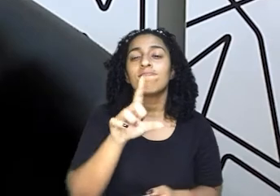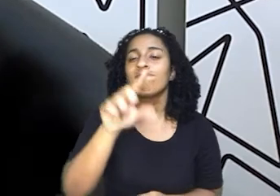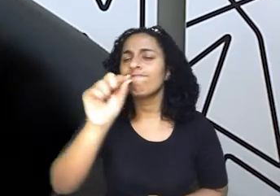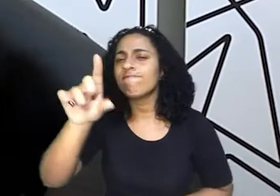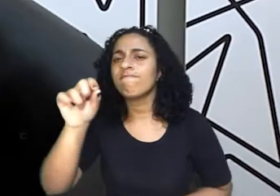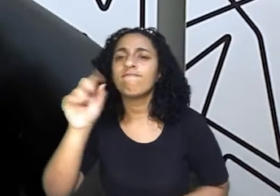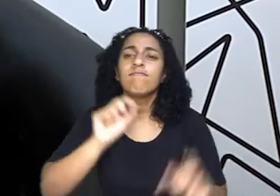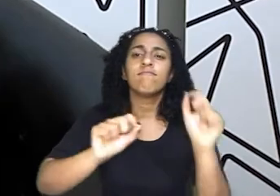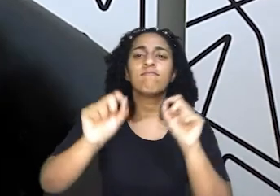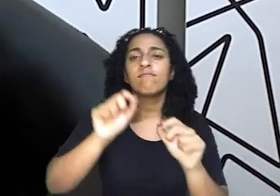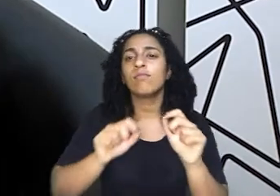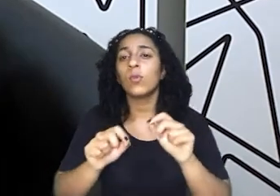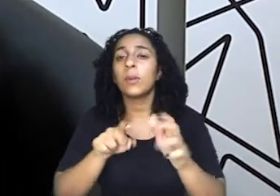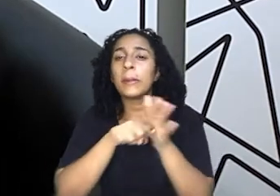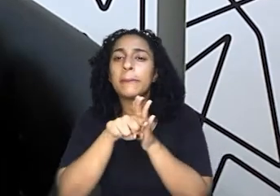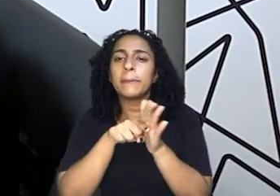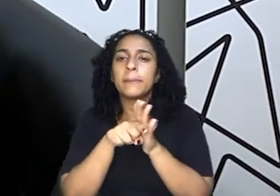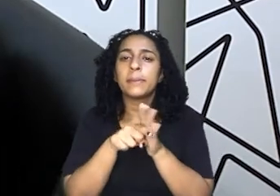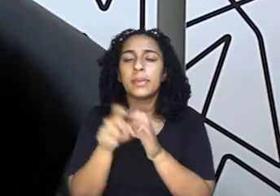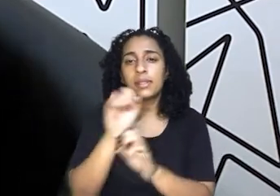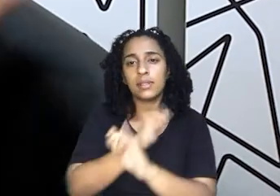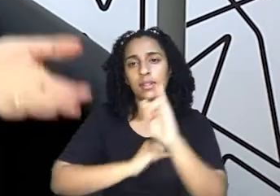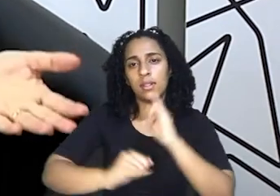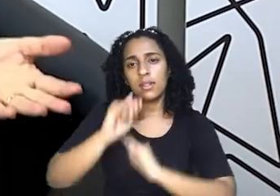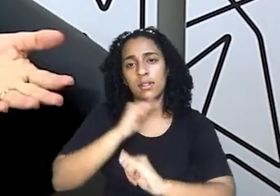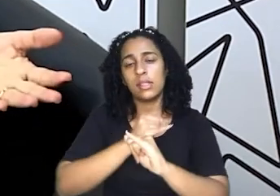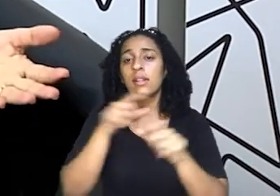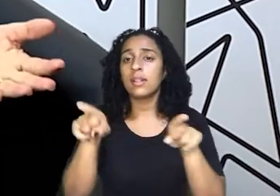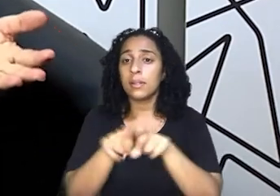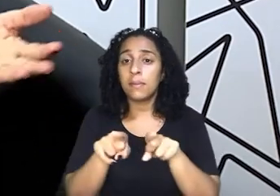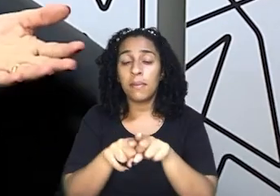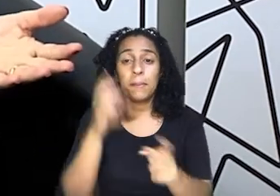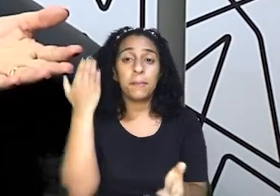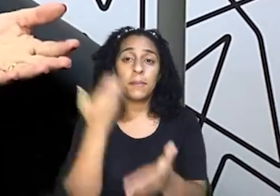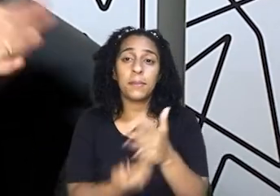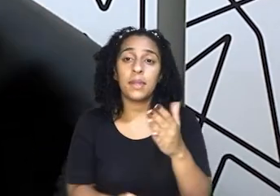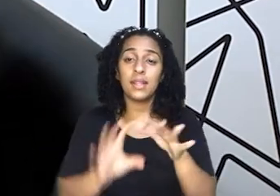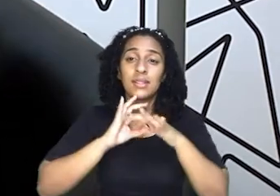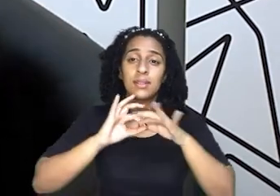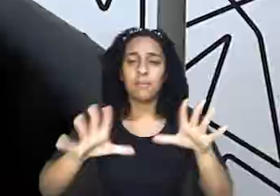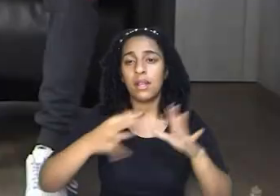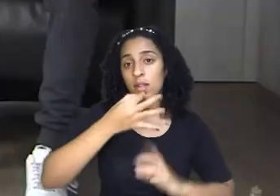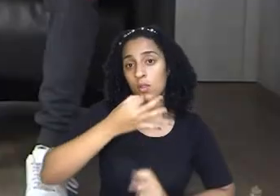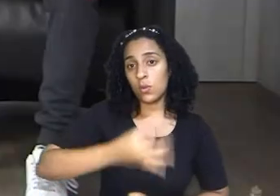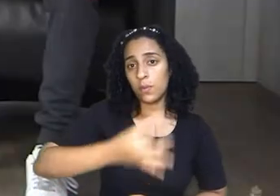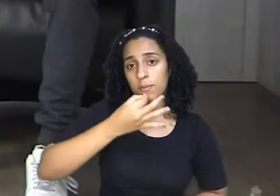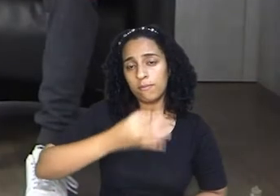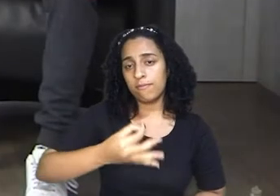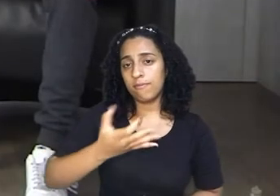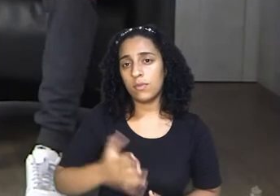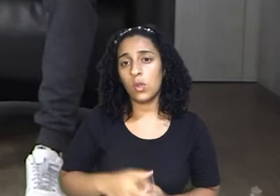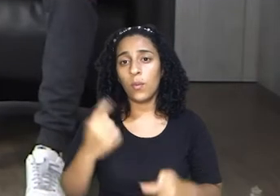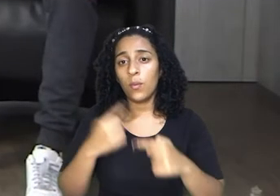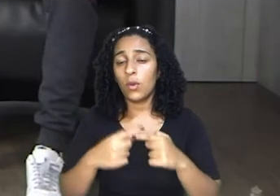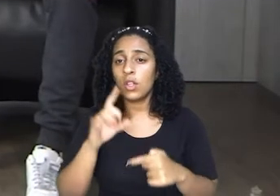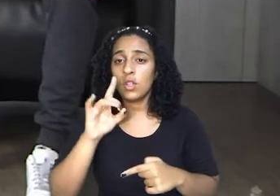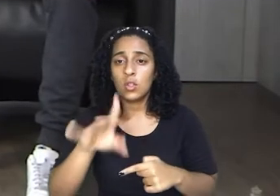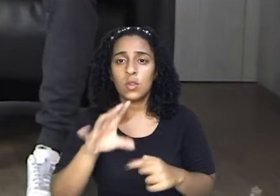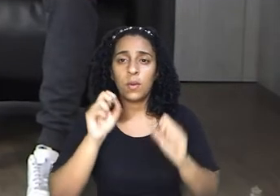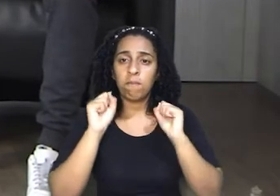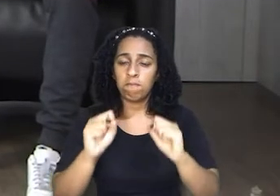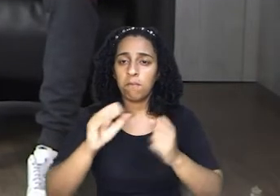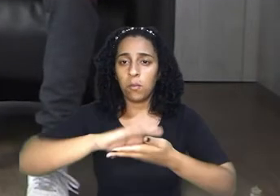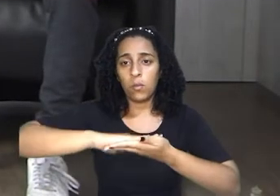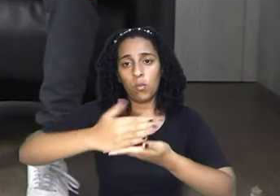internet e quem é perdendo a sua liberdade de pensamento e expressão já que ela só podem se expressar digitalmente